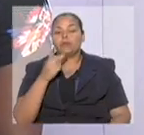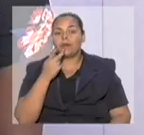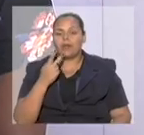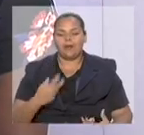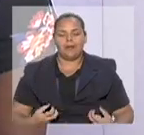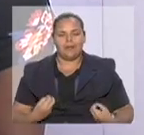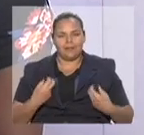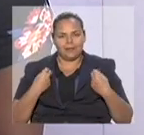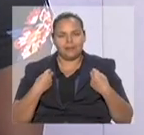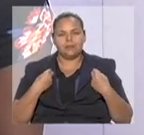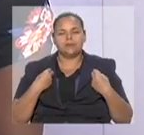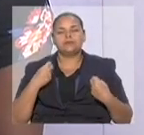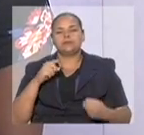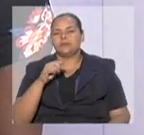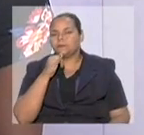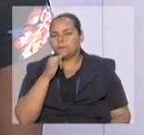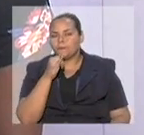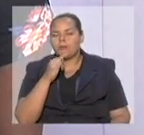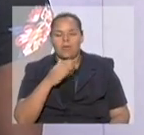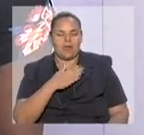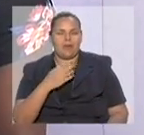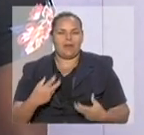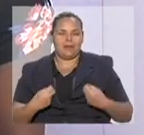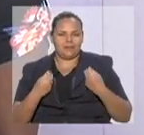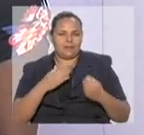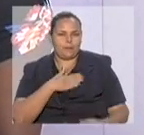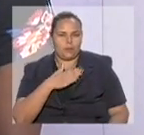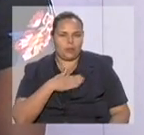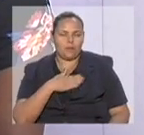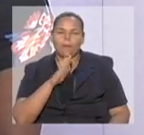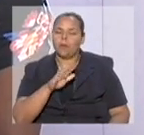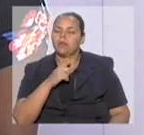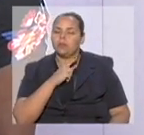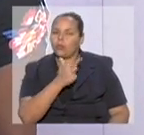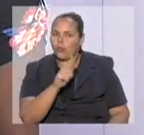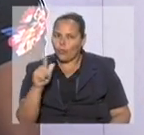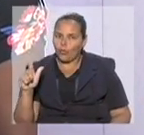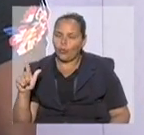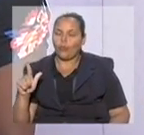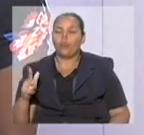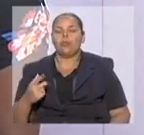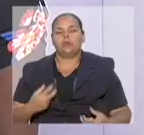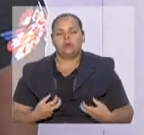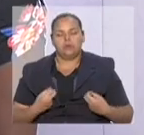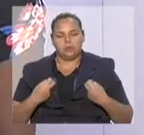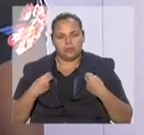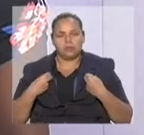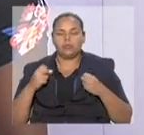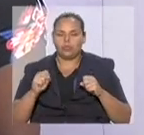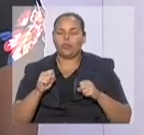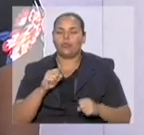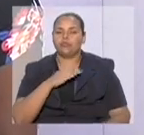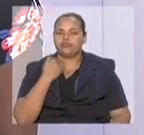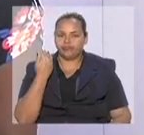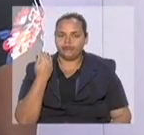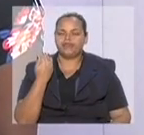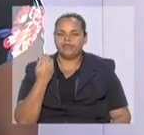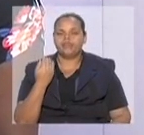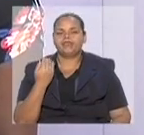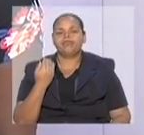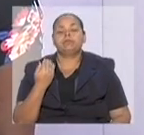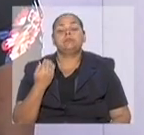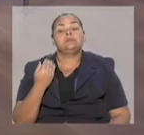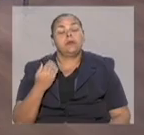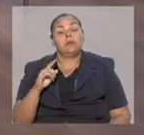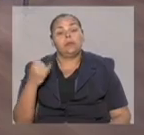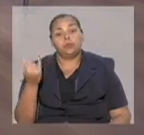fala de câncer, a gente sempre ouve muito falar sobre o câncer de mama, né? Mas tem outros cânceres aí também que podem matar, enfim.